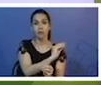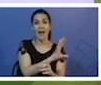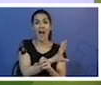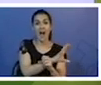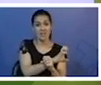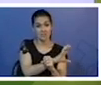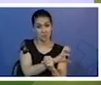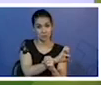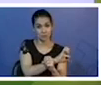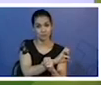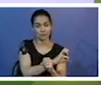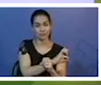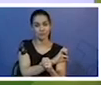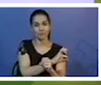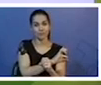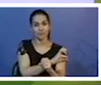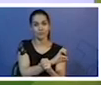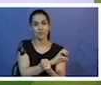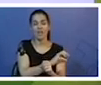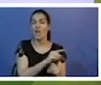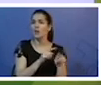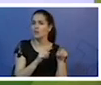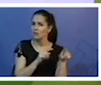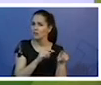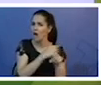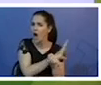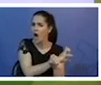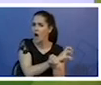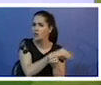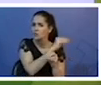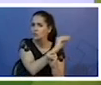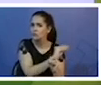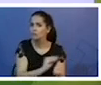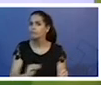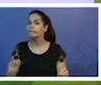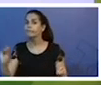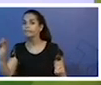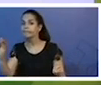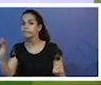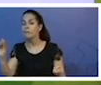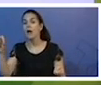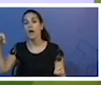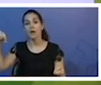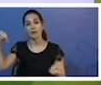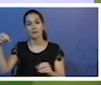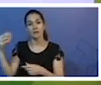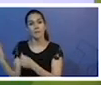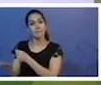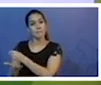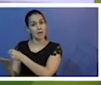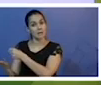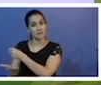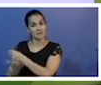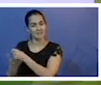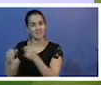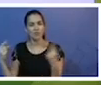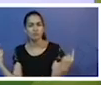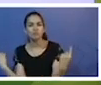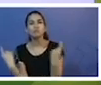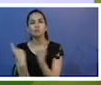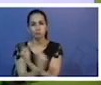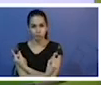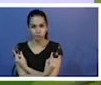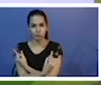ácido, e a quantidade que eu tenho de ácido vai para frente da fórmula da base. E assim a gente